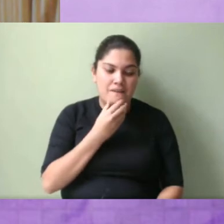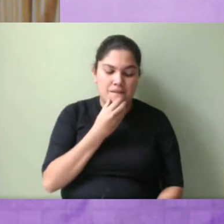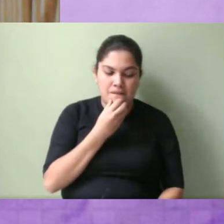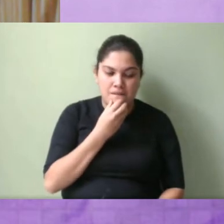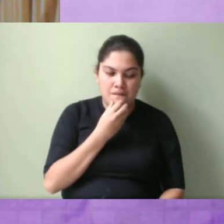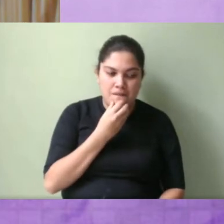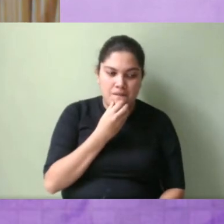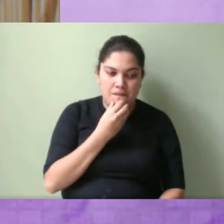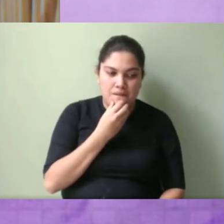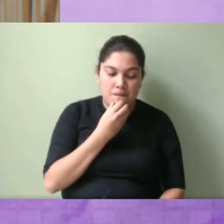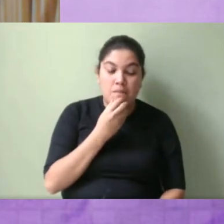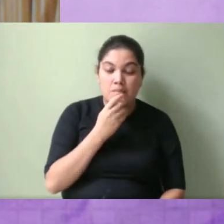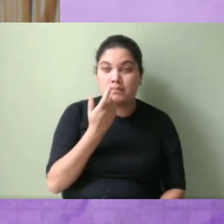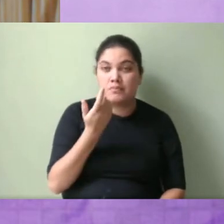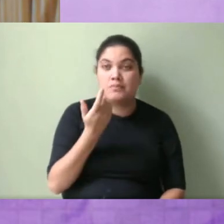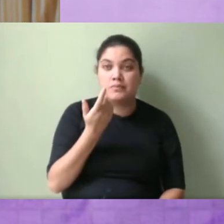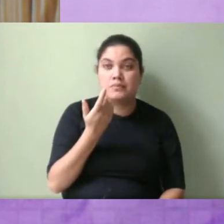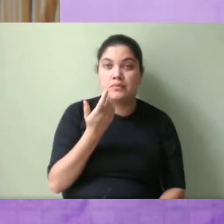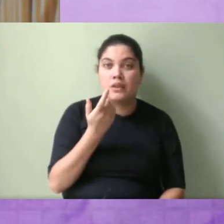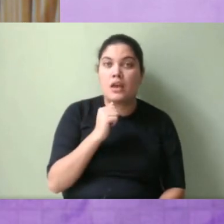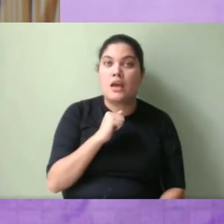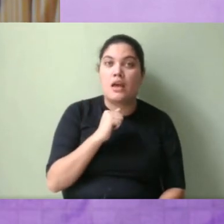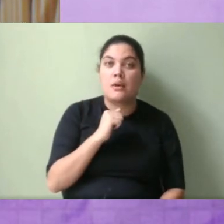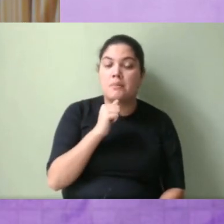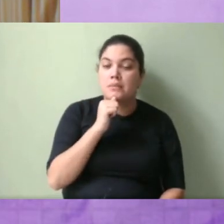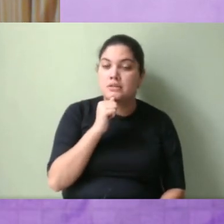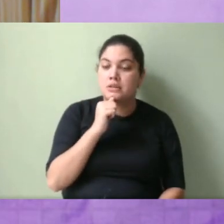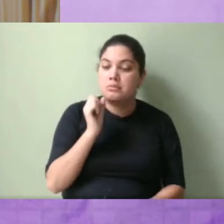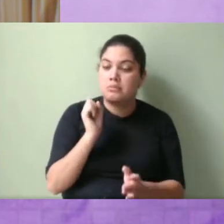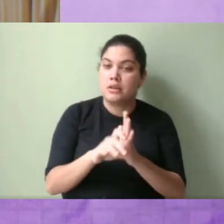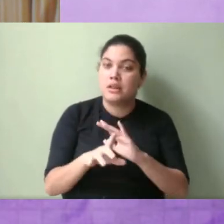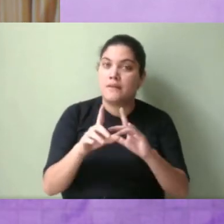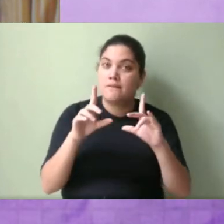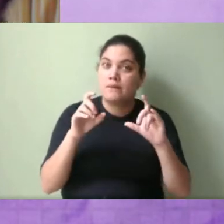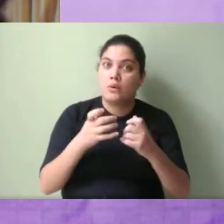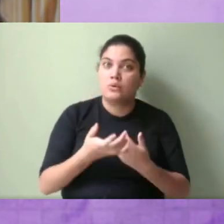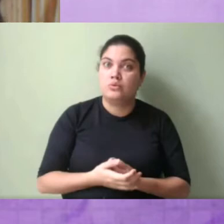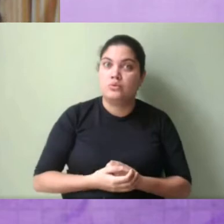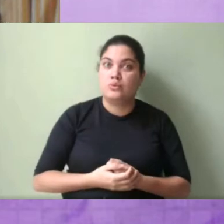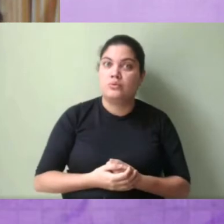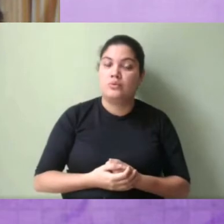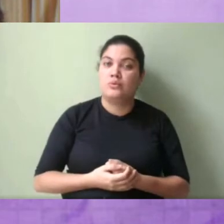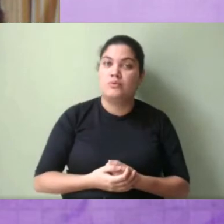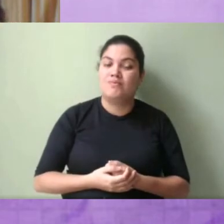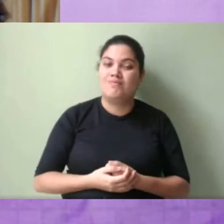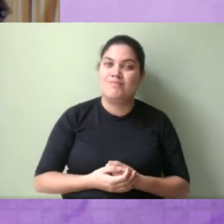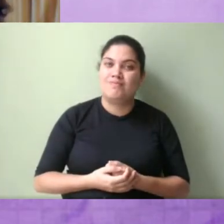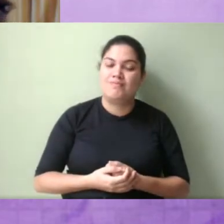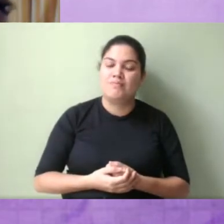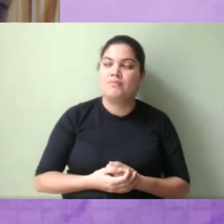elas estão falando. Mas será que ele não estava só sendo legal?